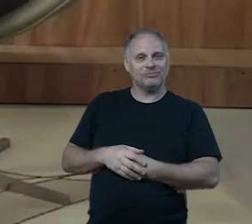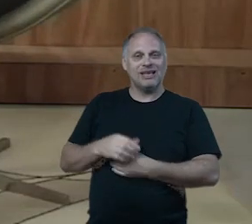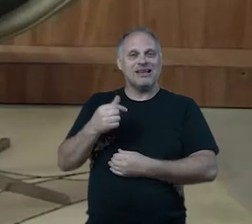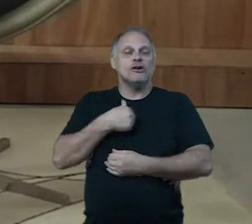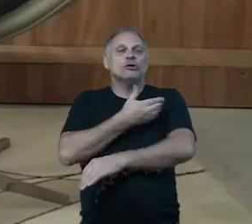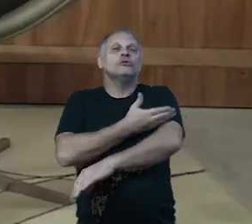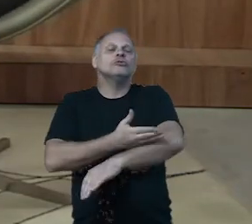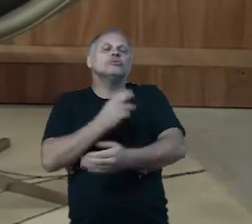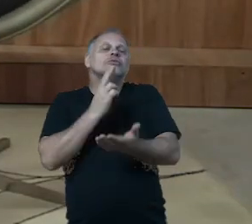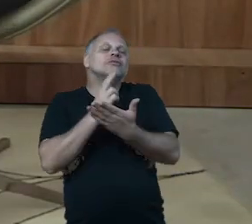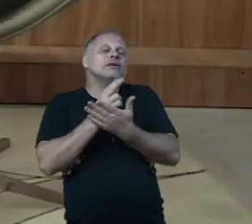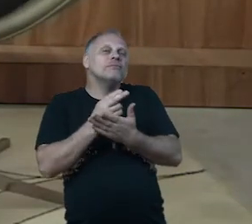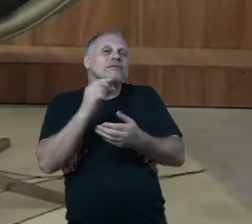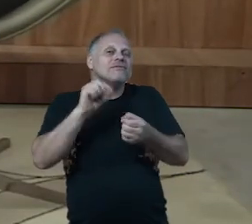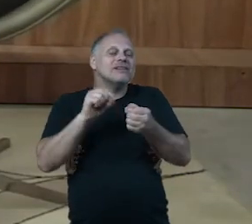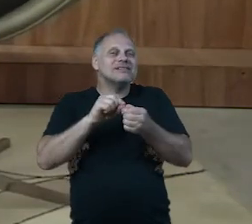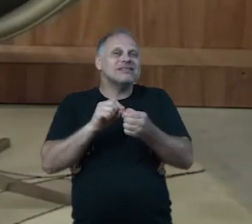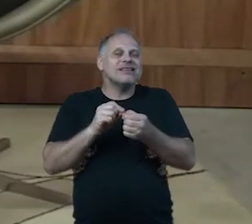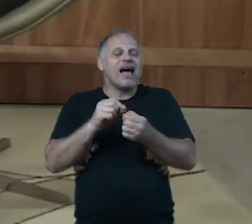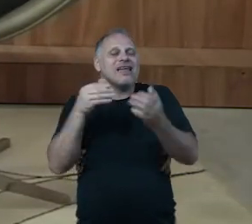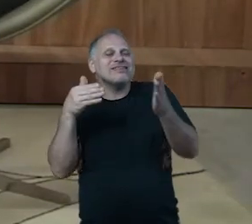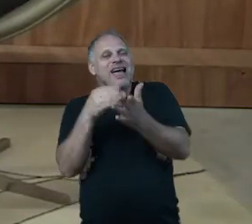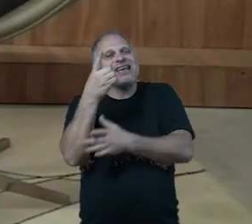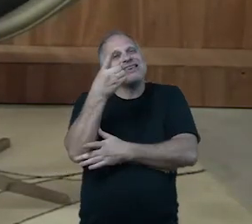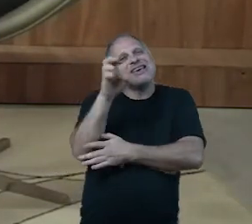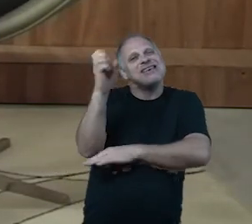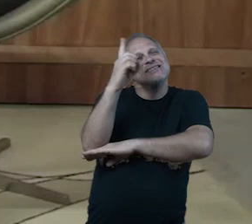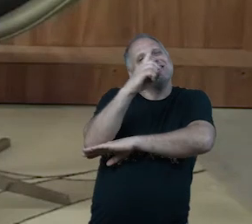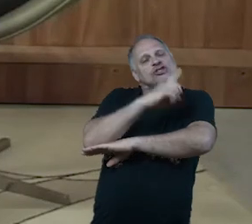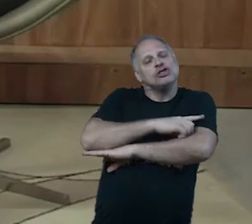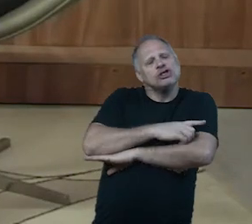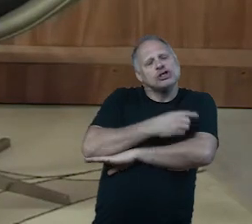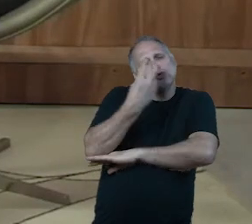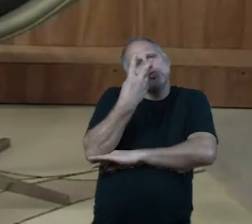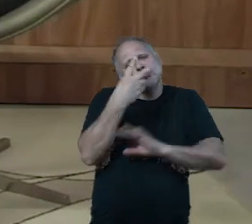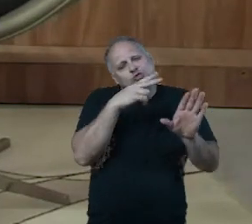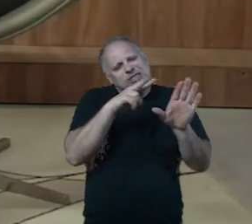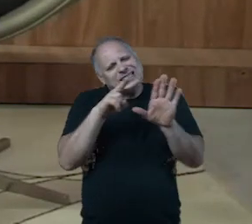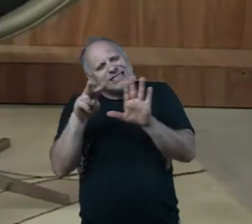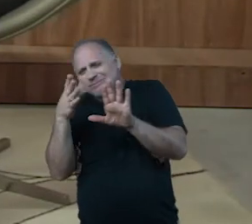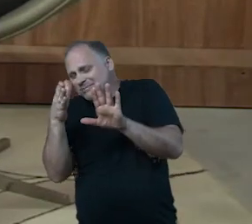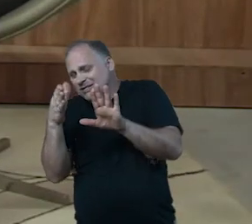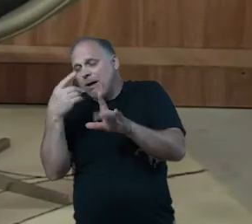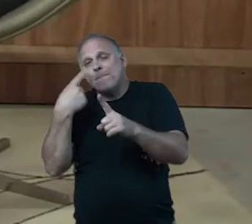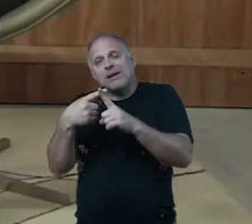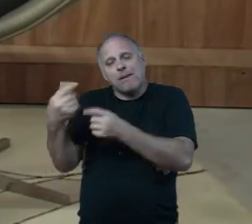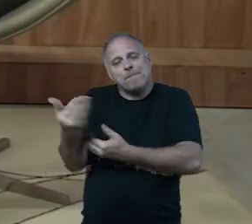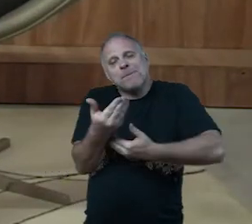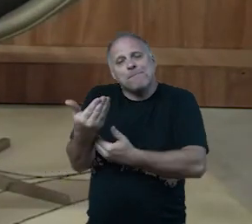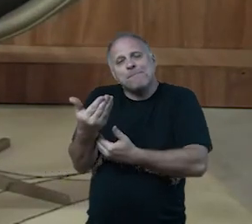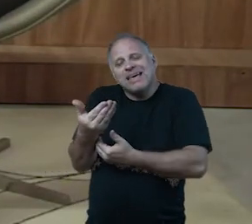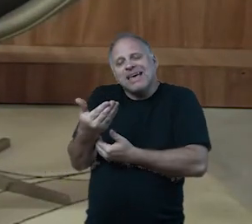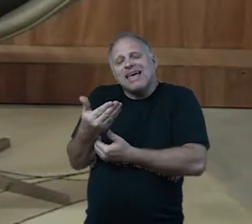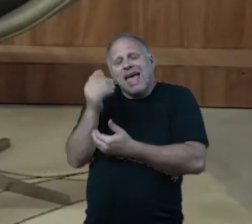Eu costumo tentar agendar com até 15 dias, até 2 semanas. Assim. Sim, por algumas questões. O bebê, ele é